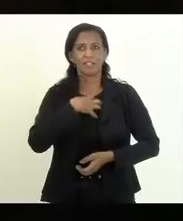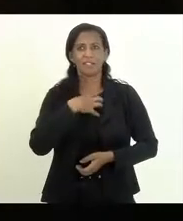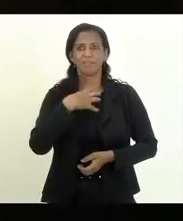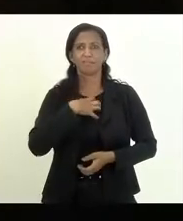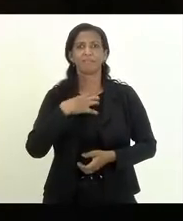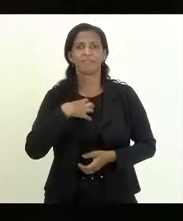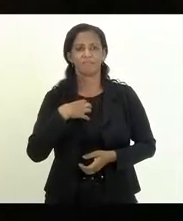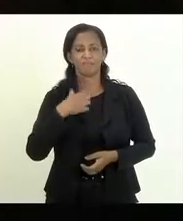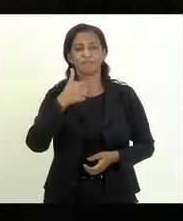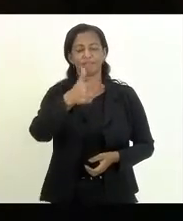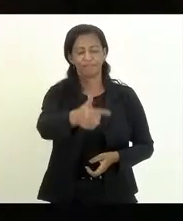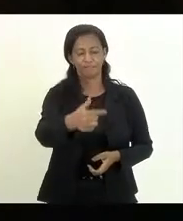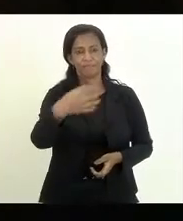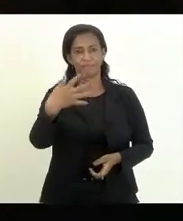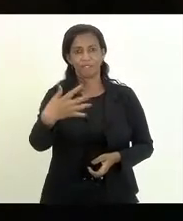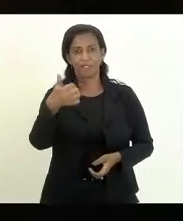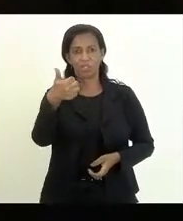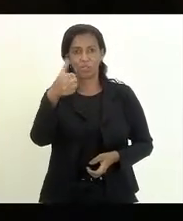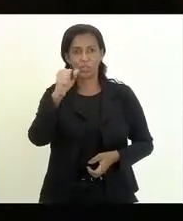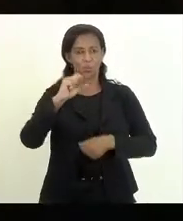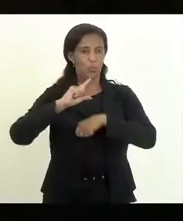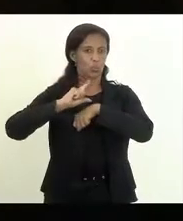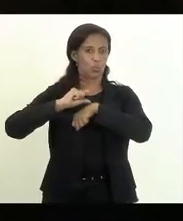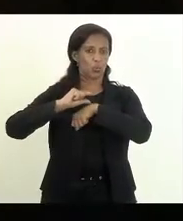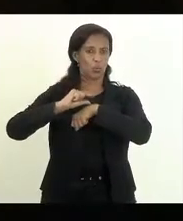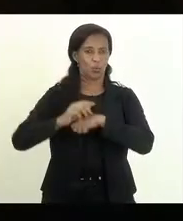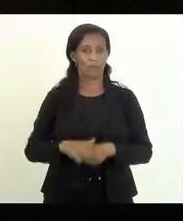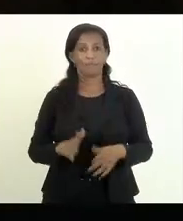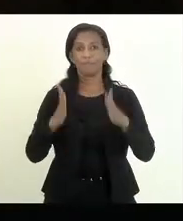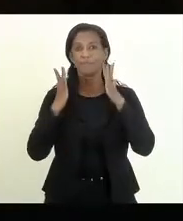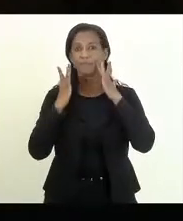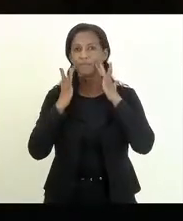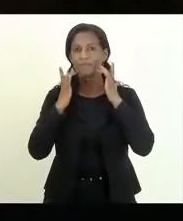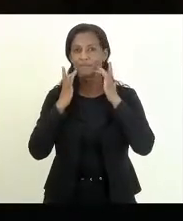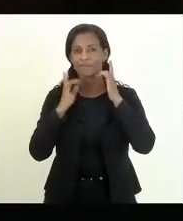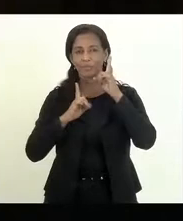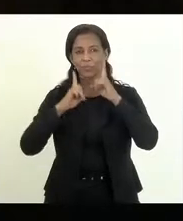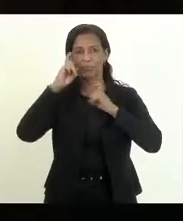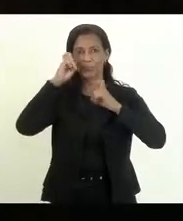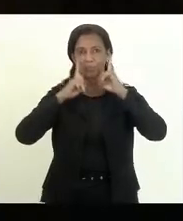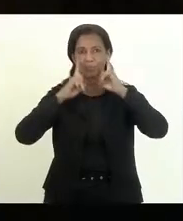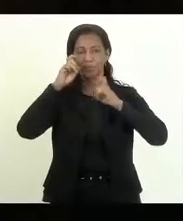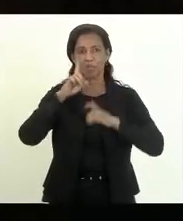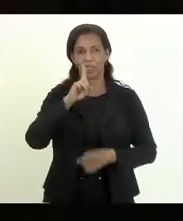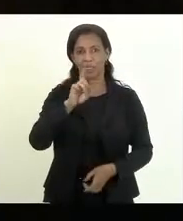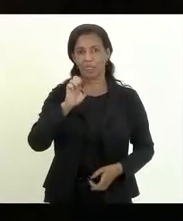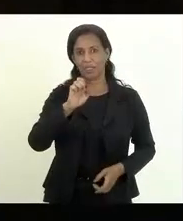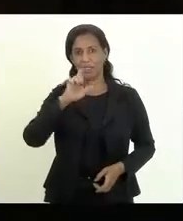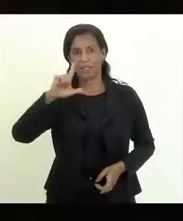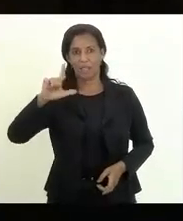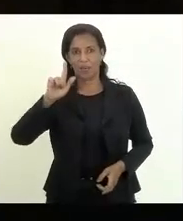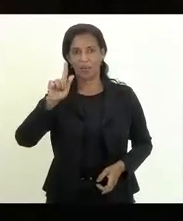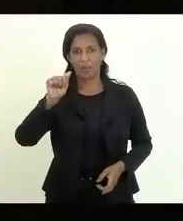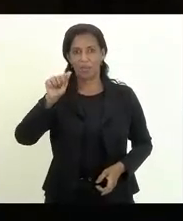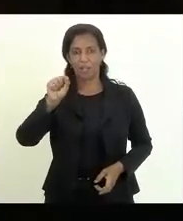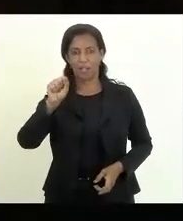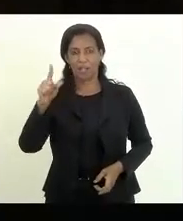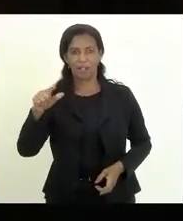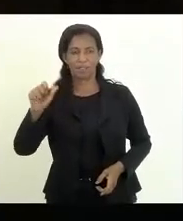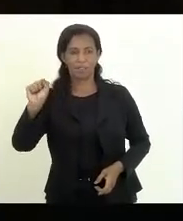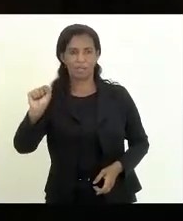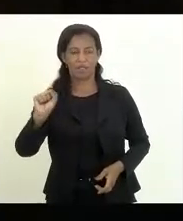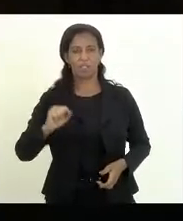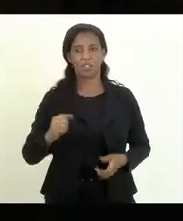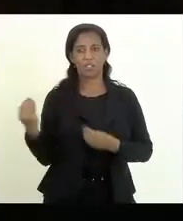dia 24, às 18 horas. Essa peça é encenada pelo Del Garcês, um ator negro